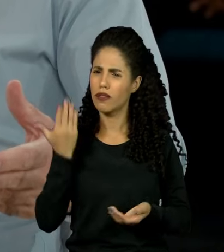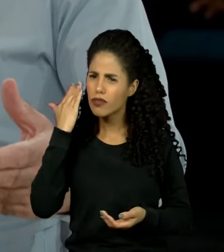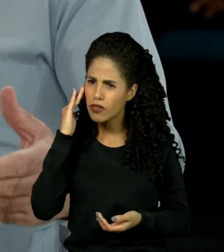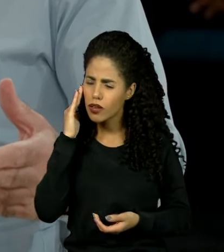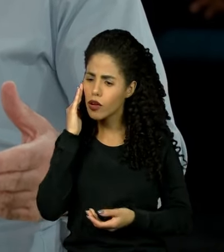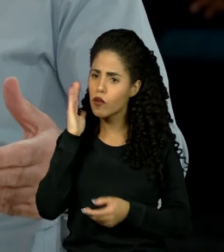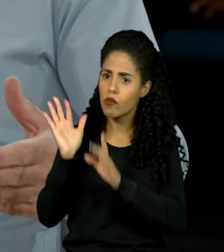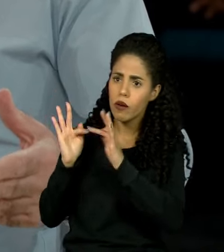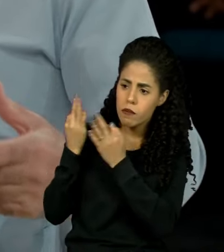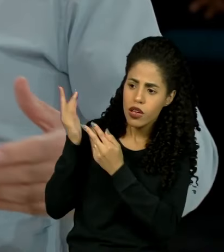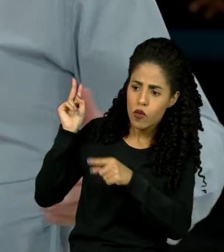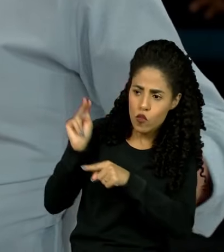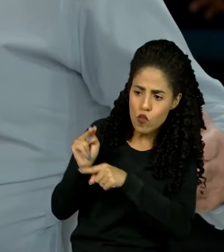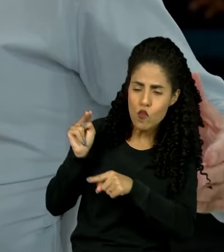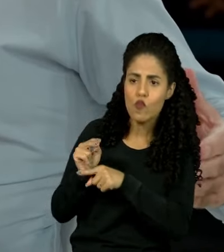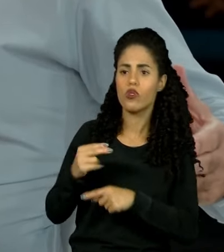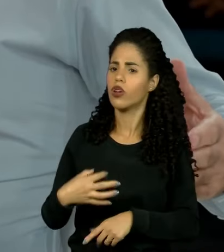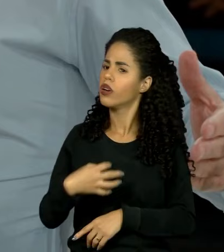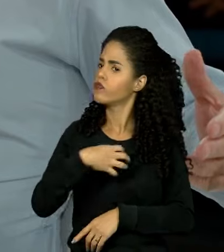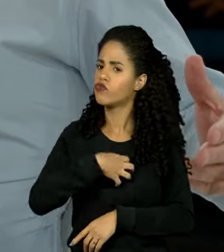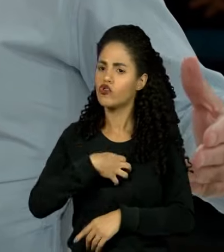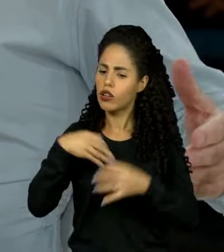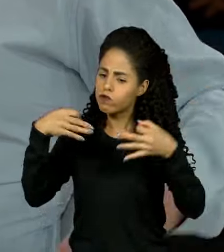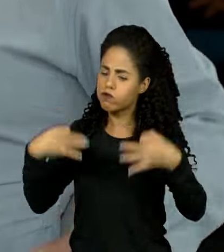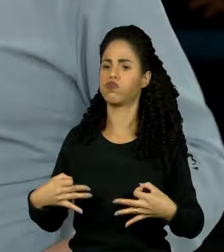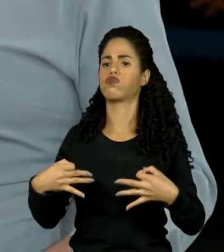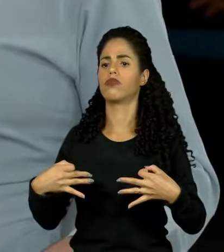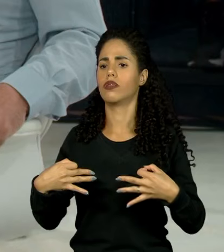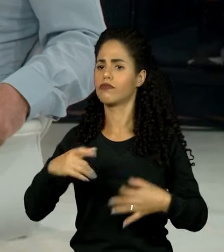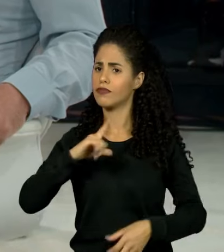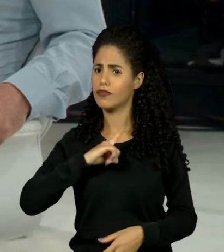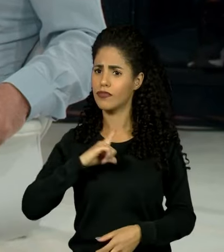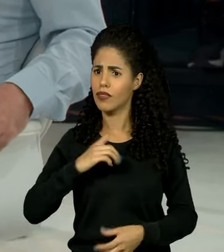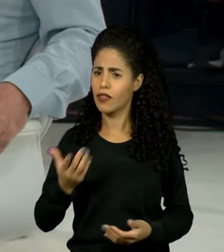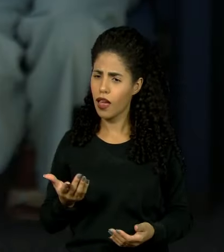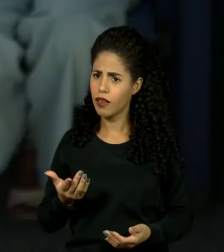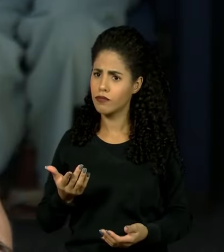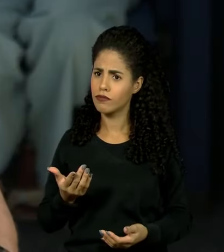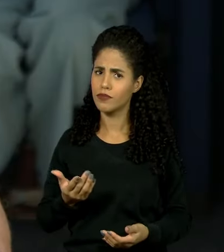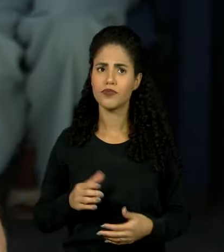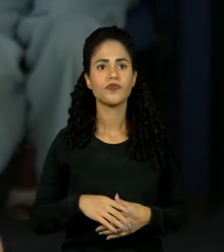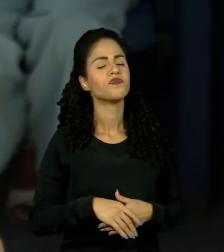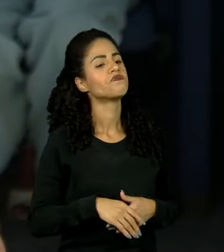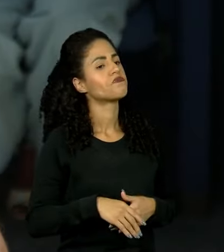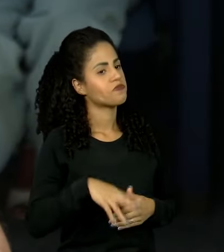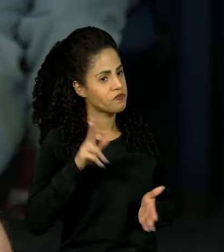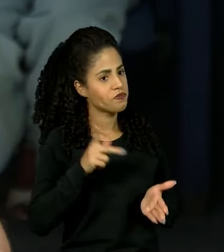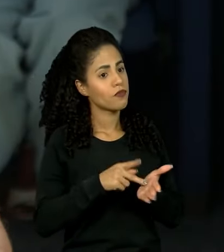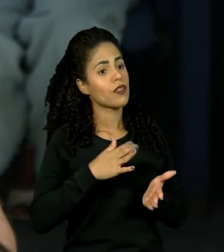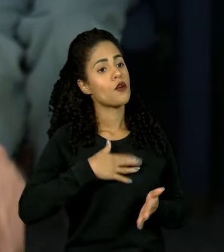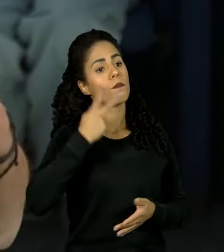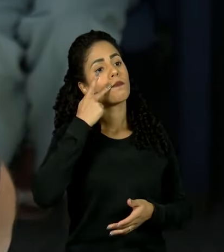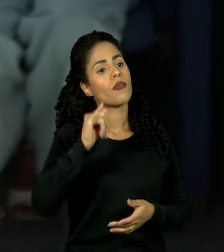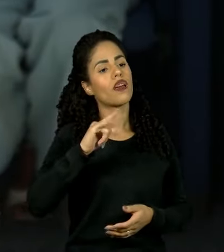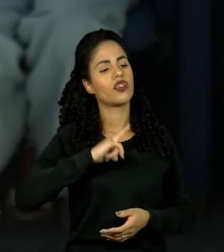cuidar da sua família de uma forma uma forma é digna digna meu pai tinha um comércio em Cachoeira Paulista que